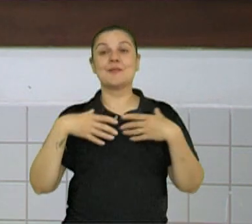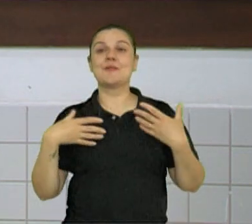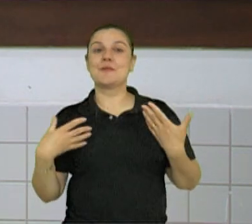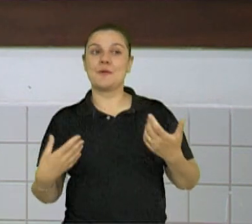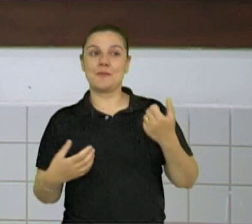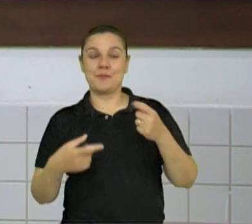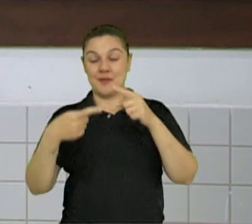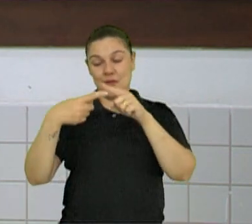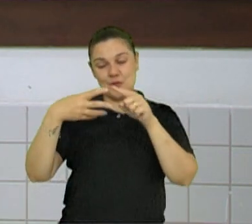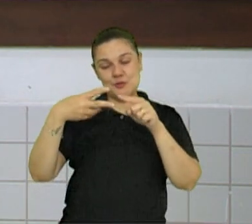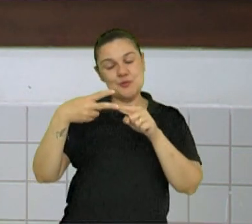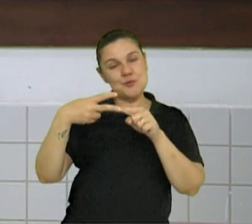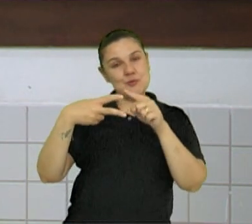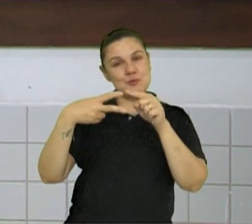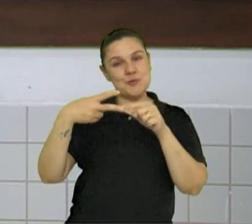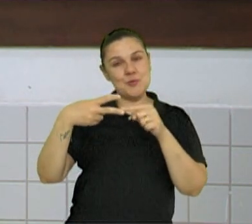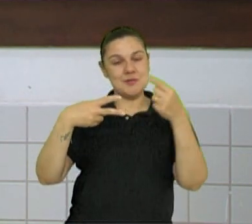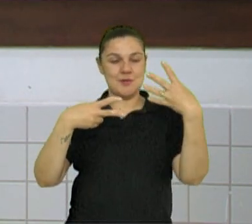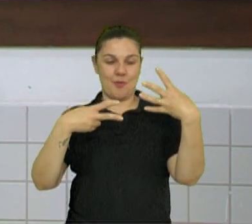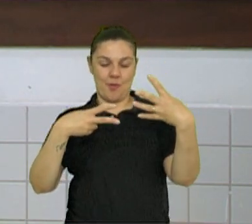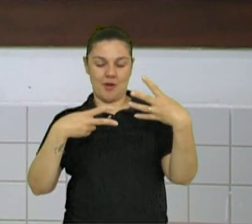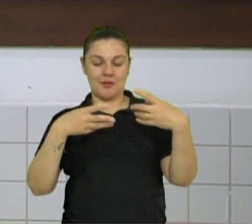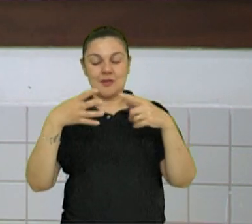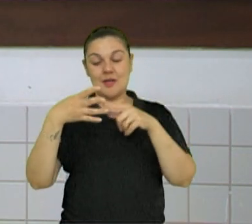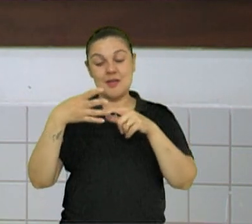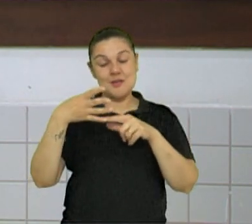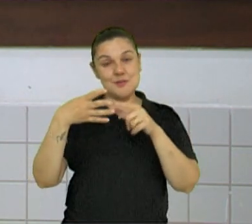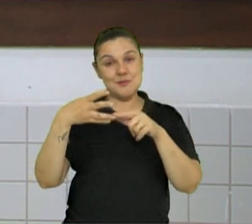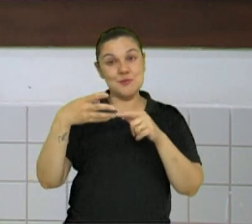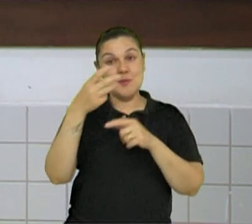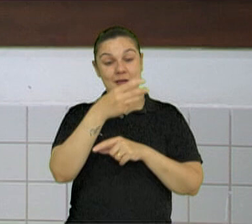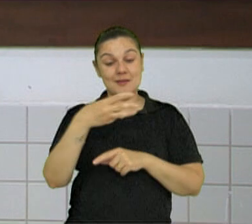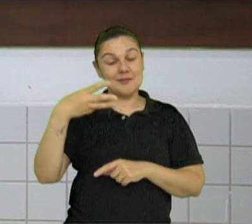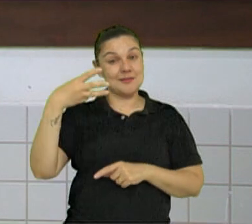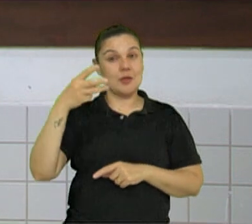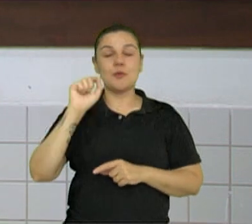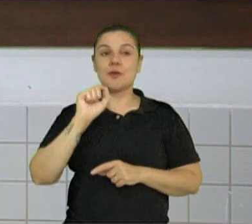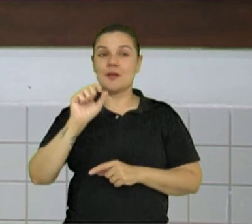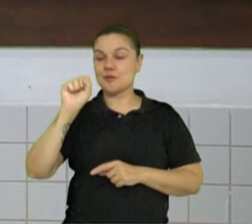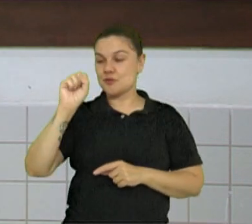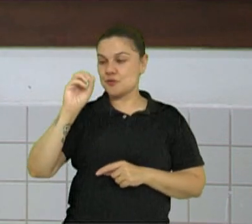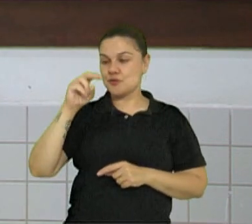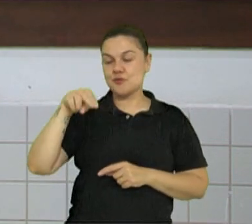duas primeiras com 4 versos, as duas últimas com 3 versos, eu vou ter o quê?